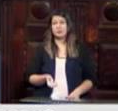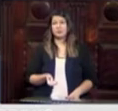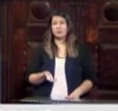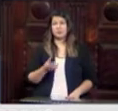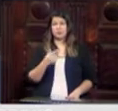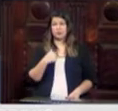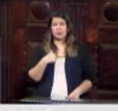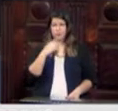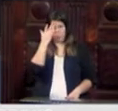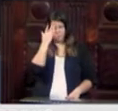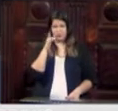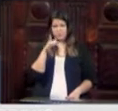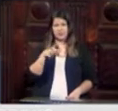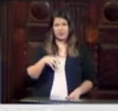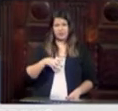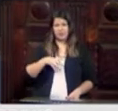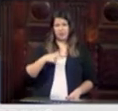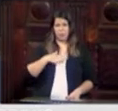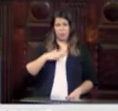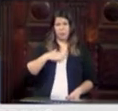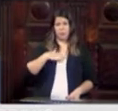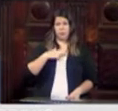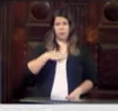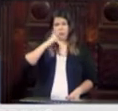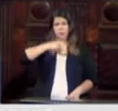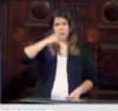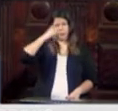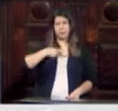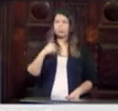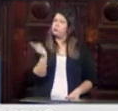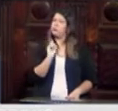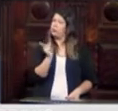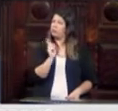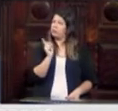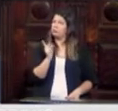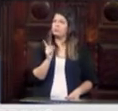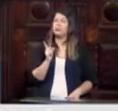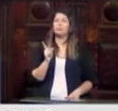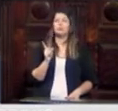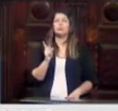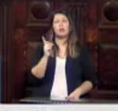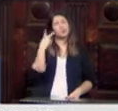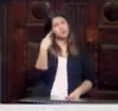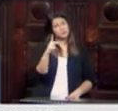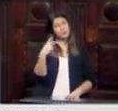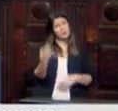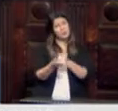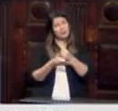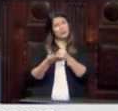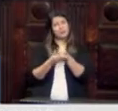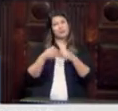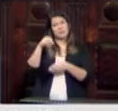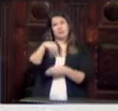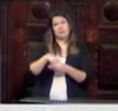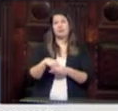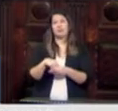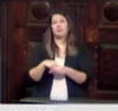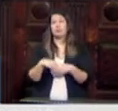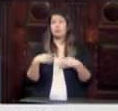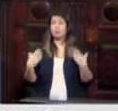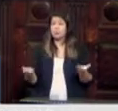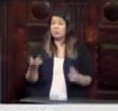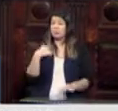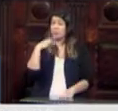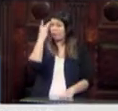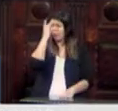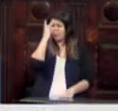não estou achando que a senhora é dona de Duque de Caxias, mas, como é a sua base eleitoral, está lá o seu maior volume de